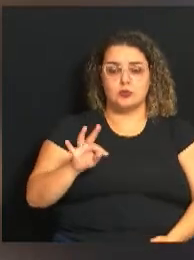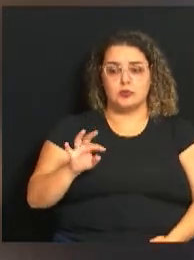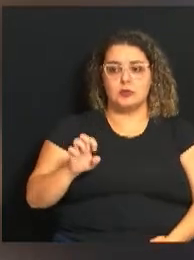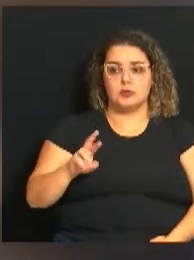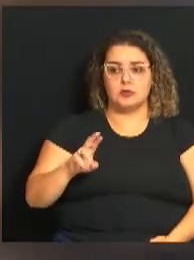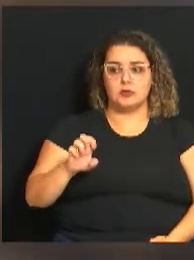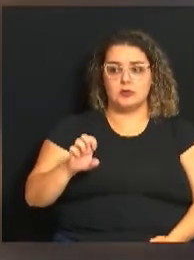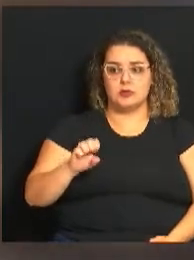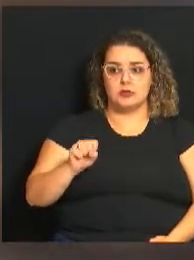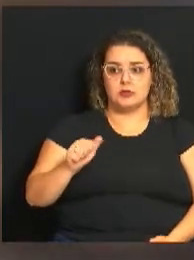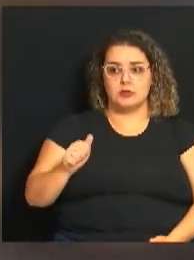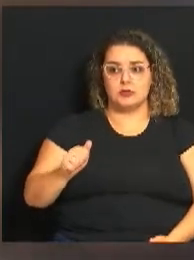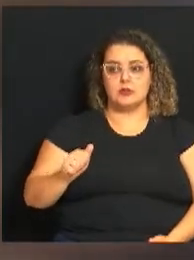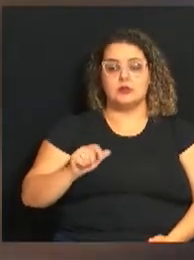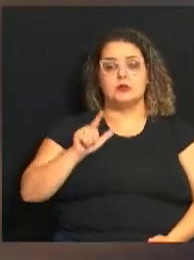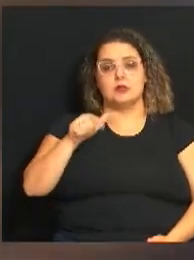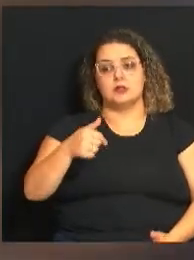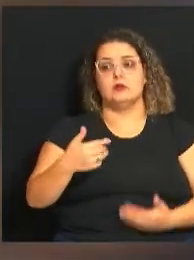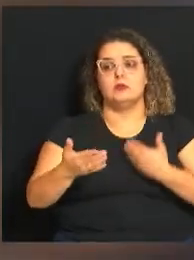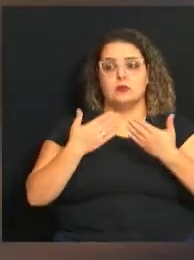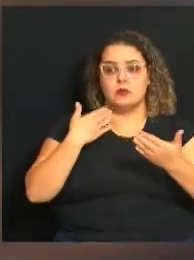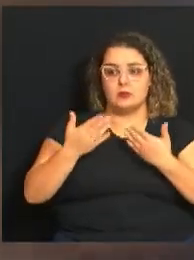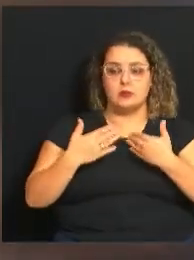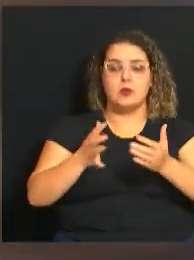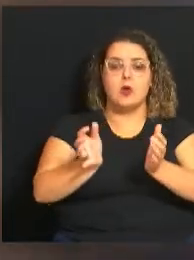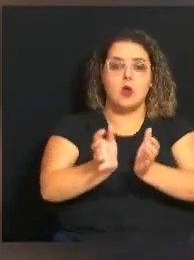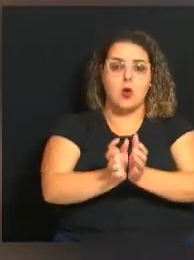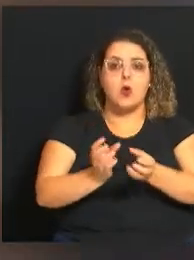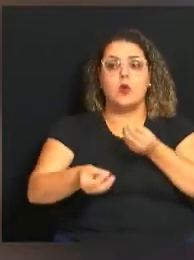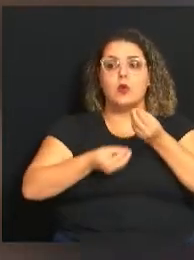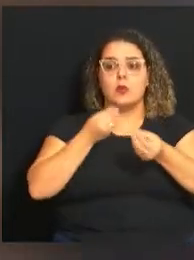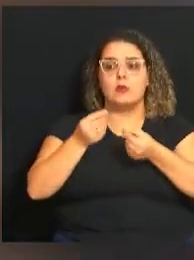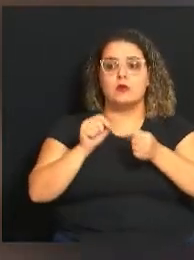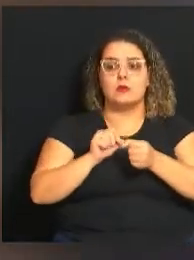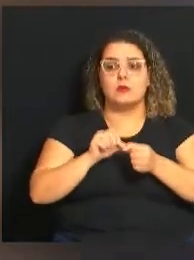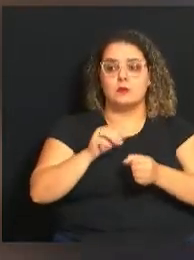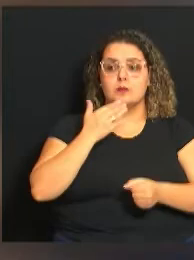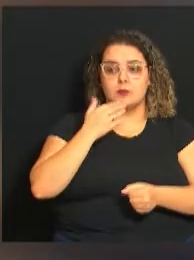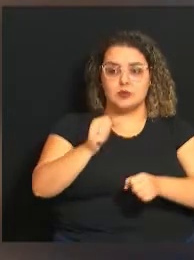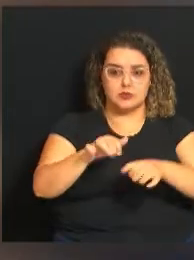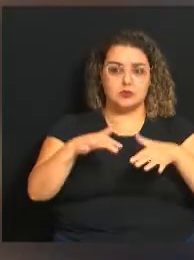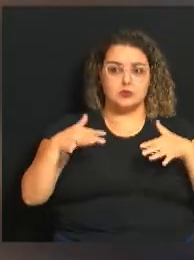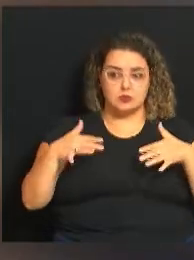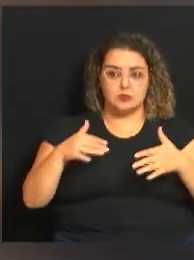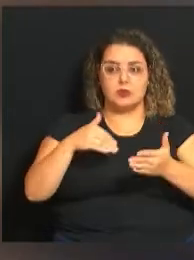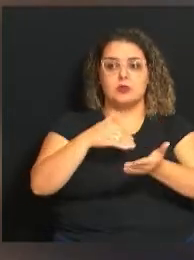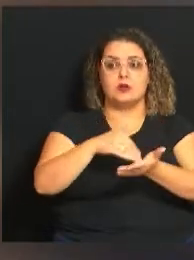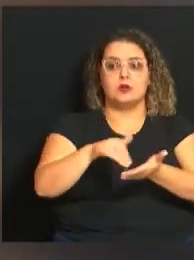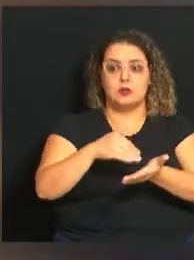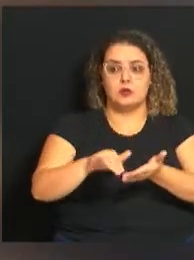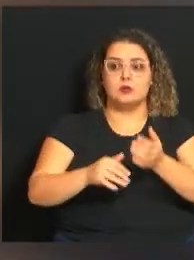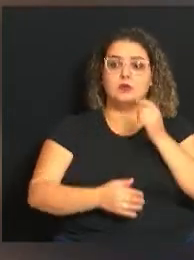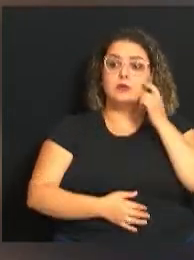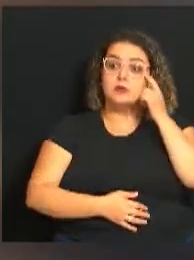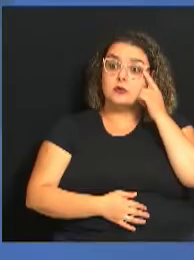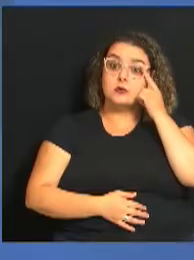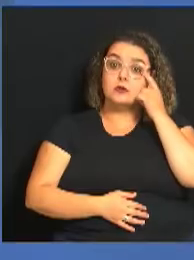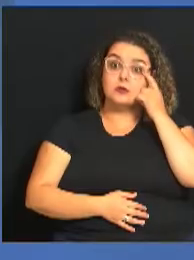isso. Depois eu vou dialogar com a comissão como que nós fazemos, pedir uma audiência com a secretária.